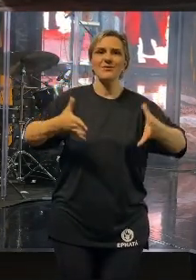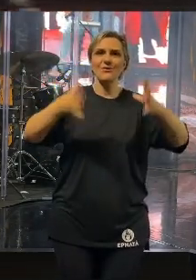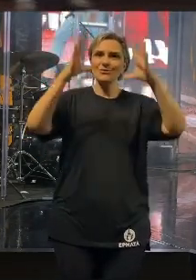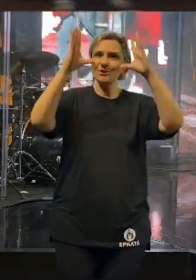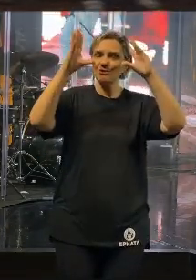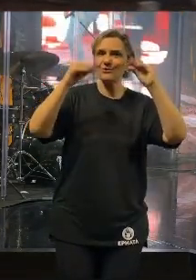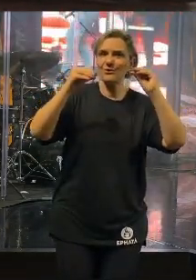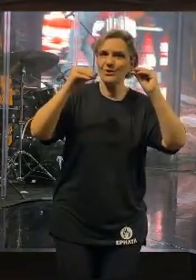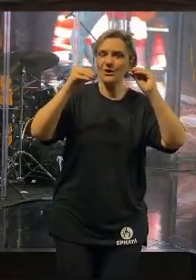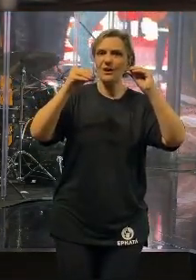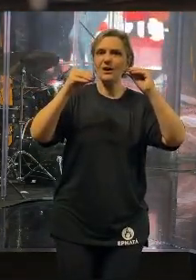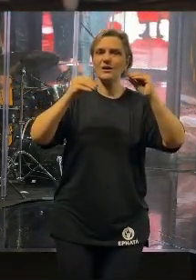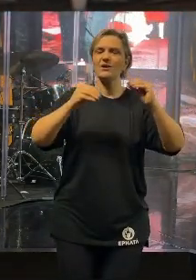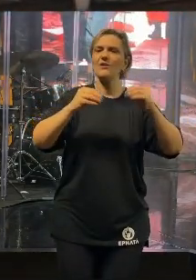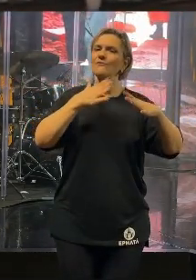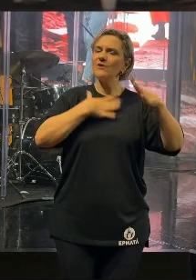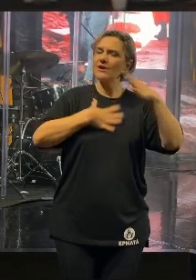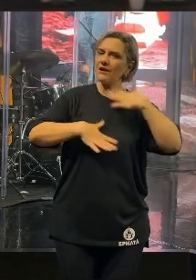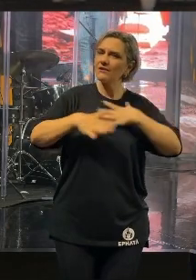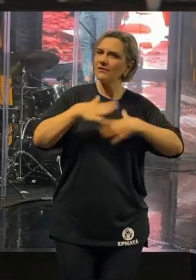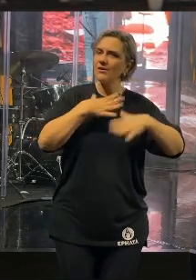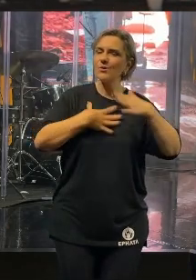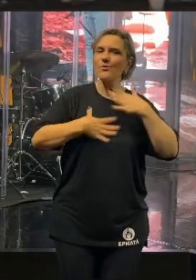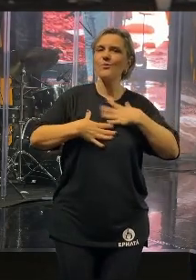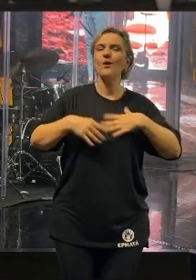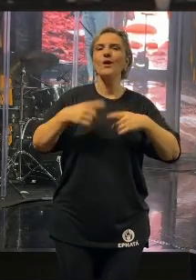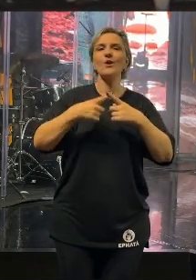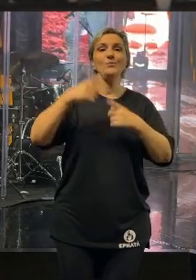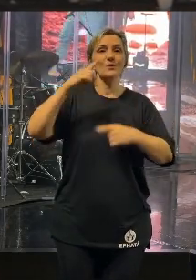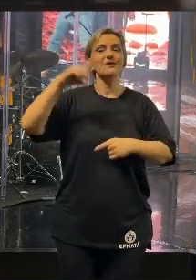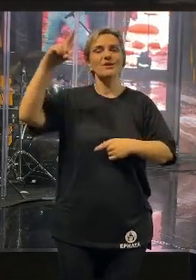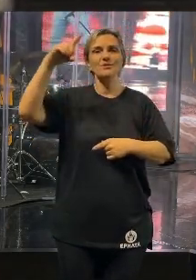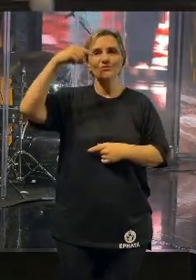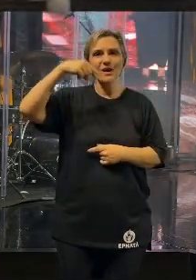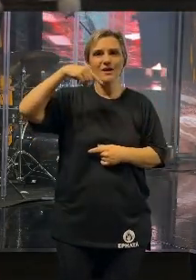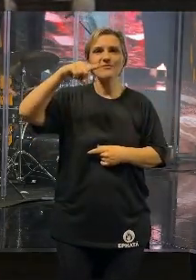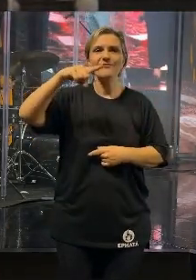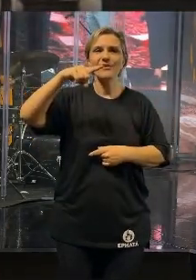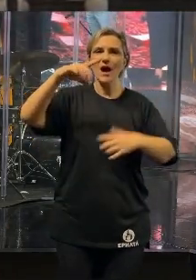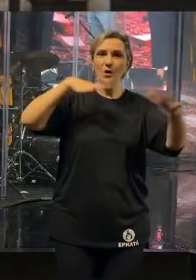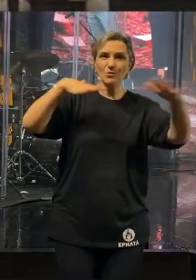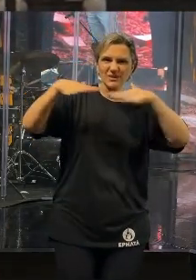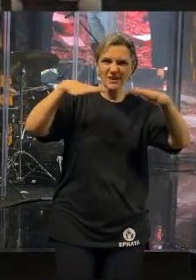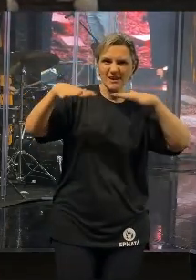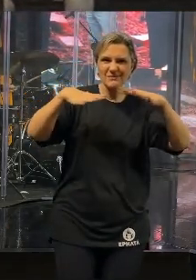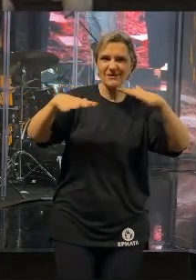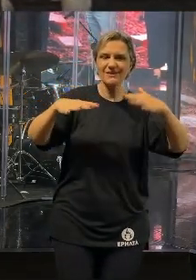noite: fica tranquilo, porque Ele vai enviar um terremoto.